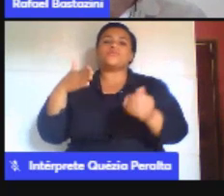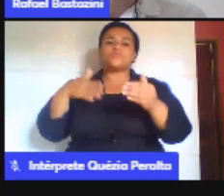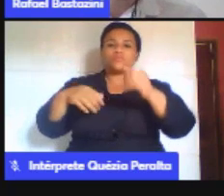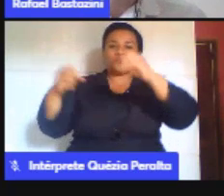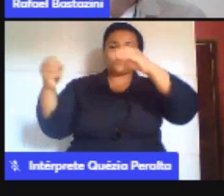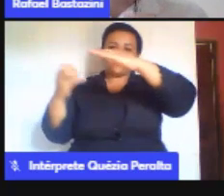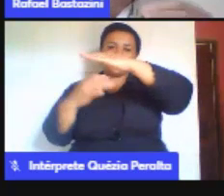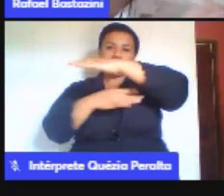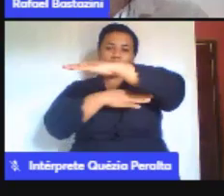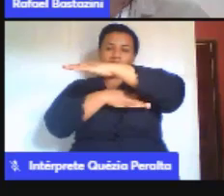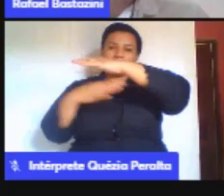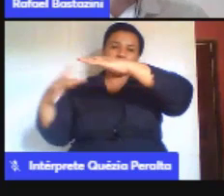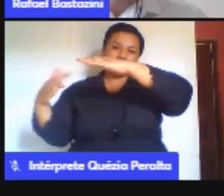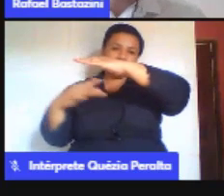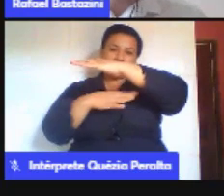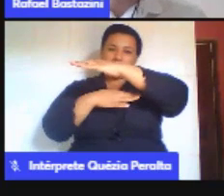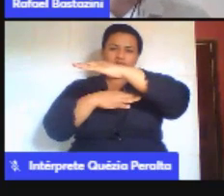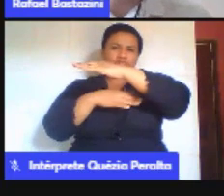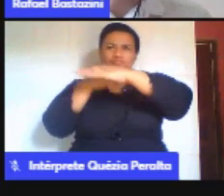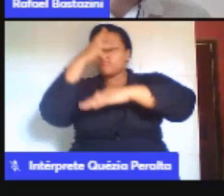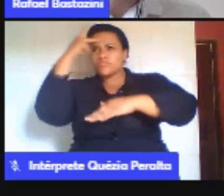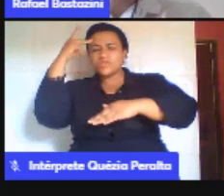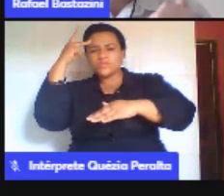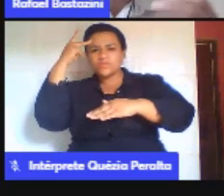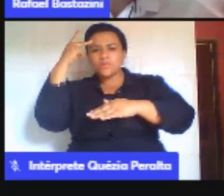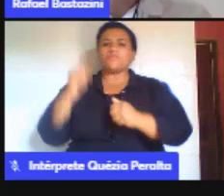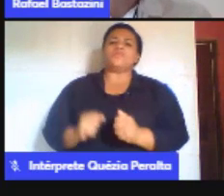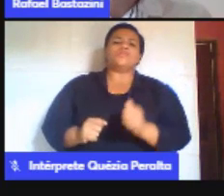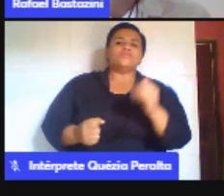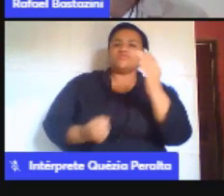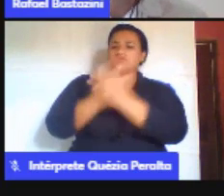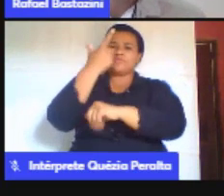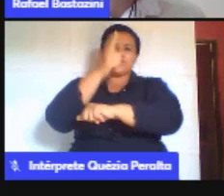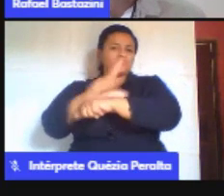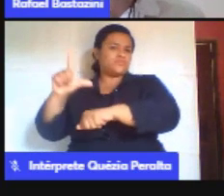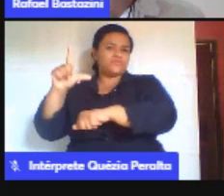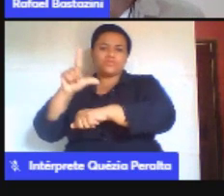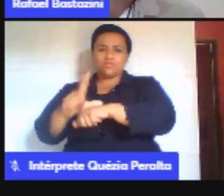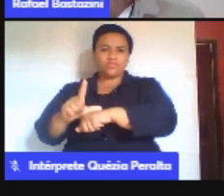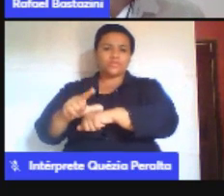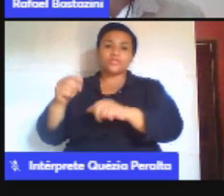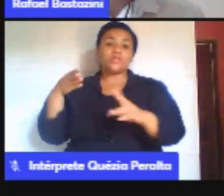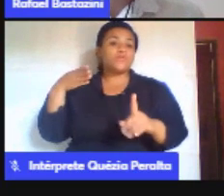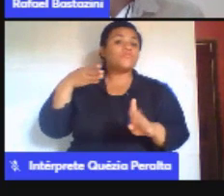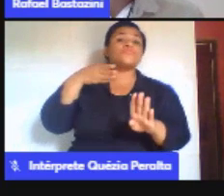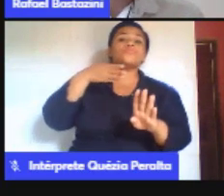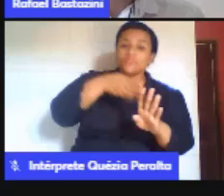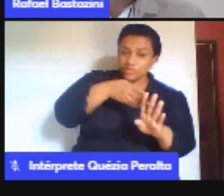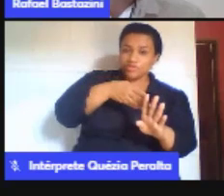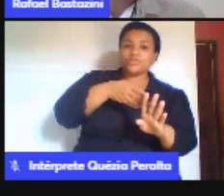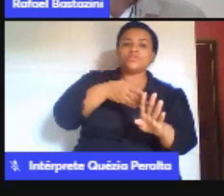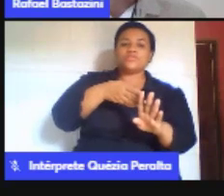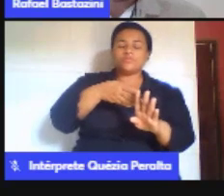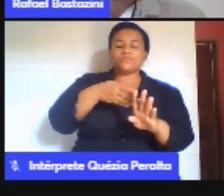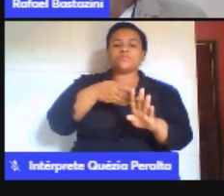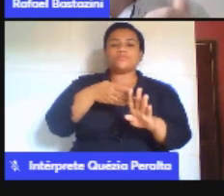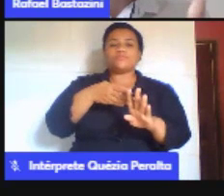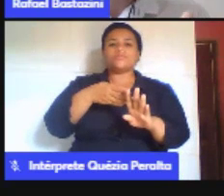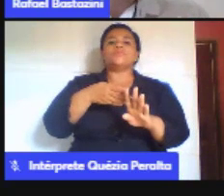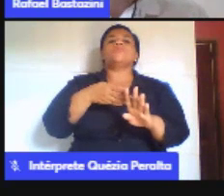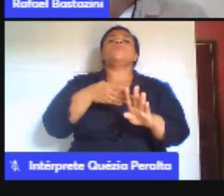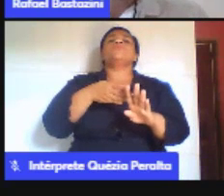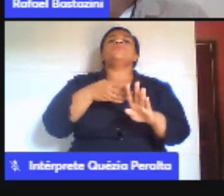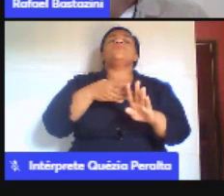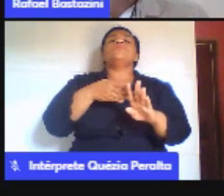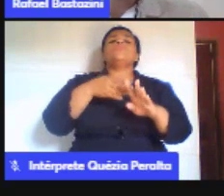facilitação dos fluxos, tanto de pessoas como de mercadorias. É esse o objetivo que a gente buscou com essas placas e